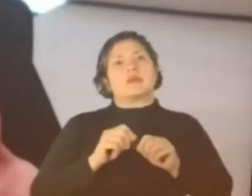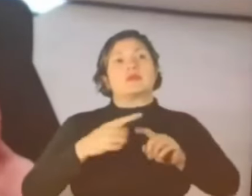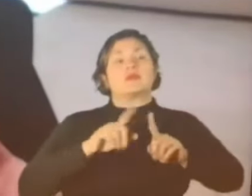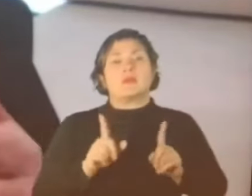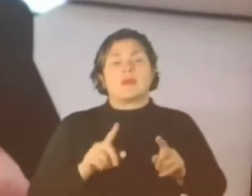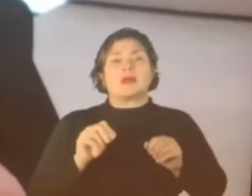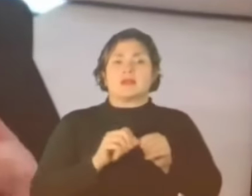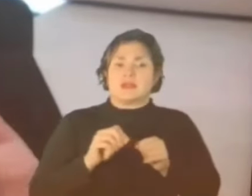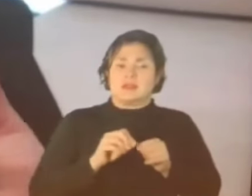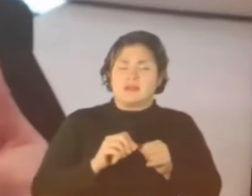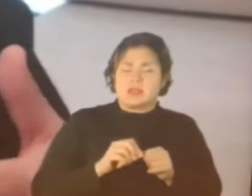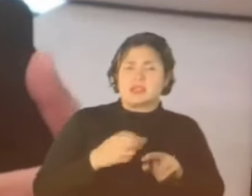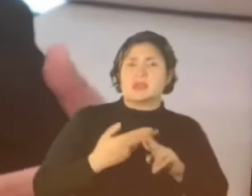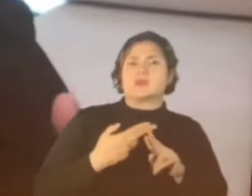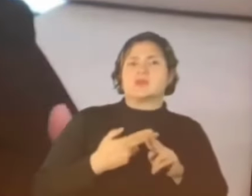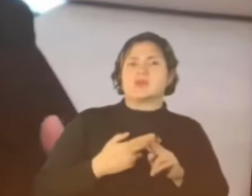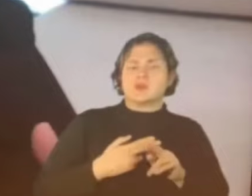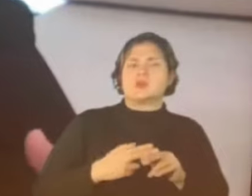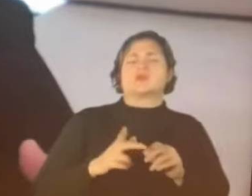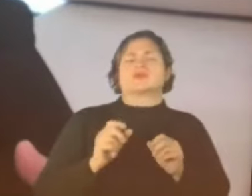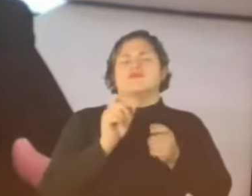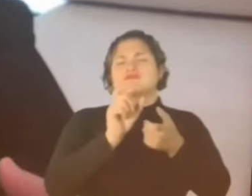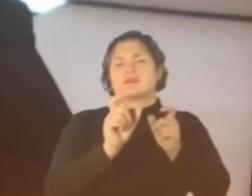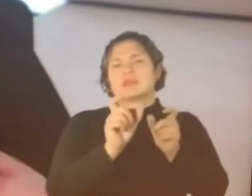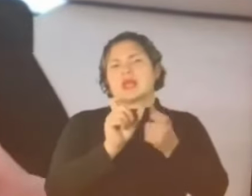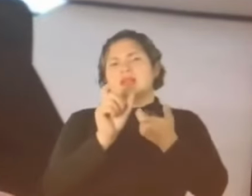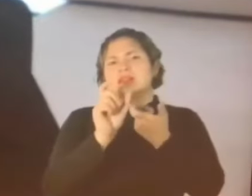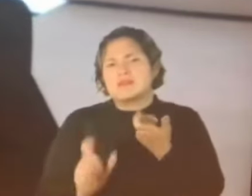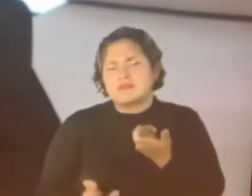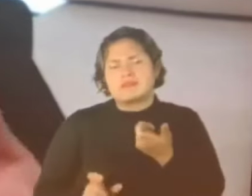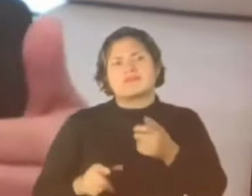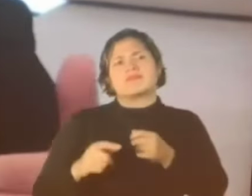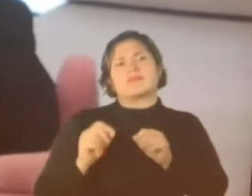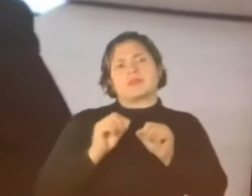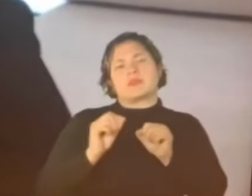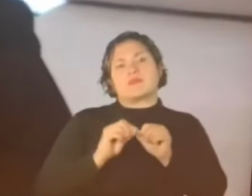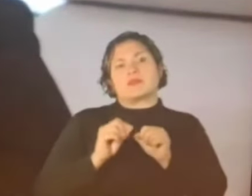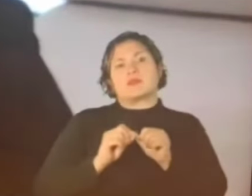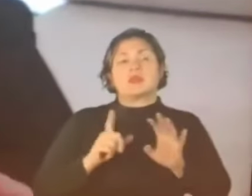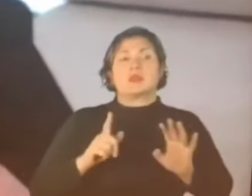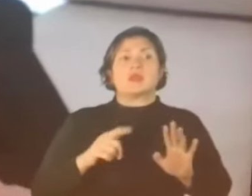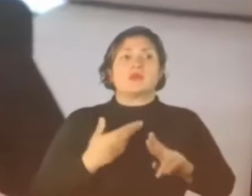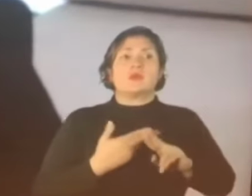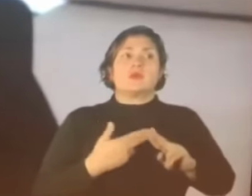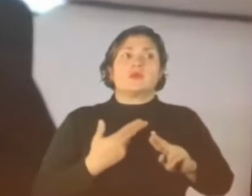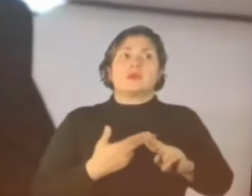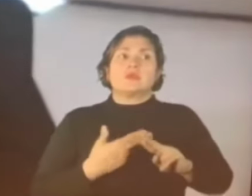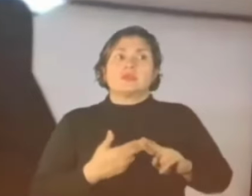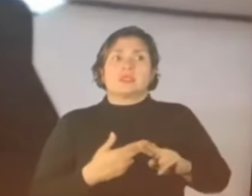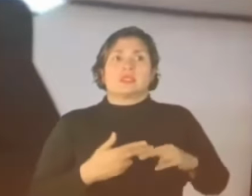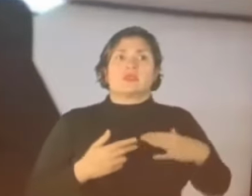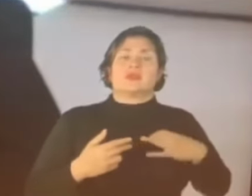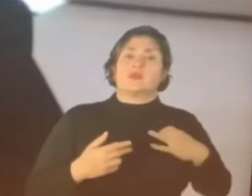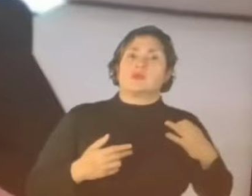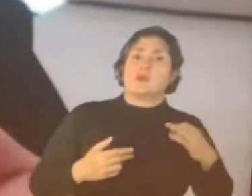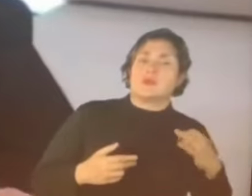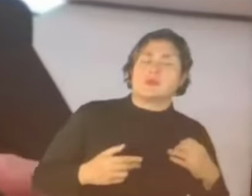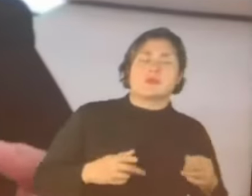hermeneuticamente, limitado por sentidos intersubjetivos, sem a utilização de um voluntarismo, sem a utilização de um